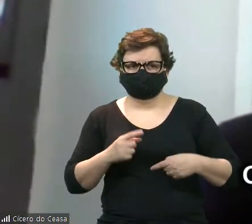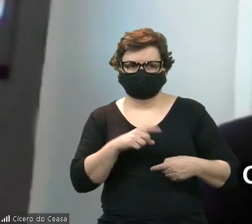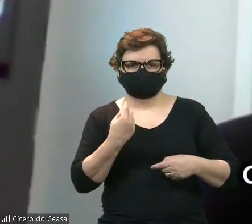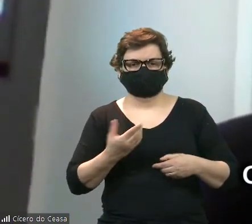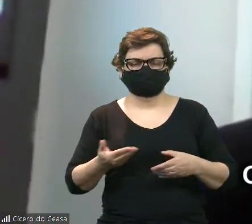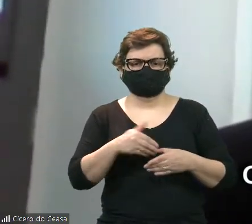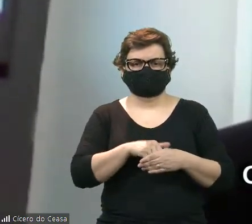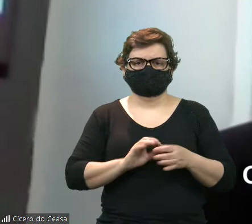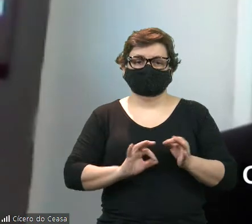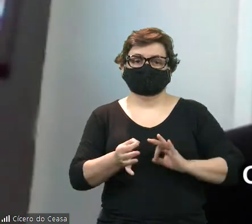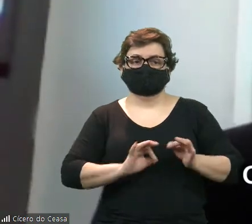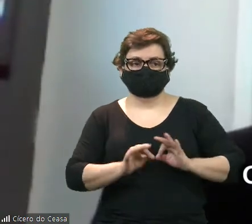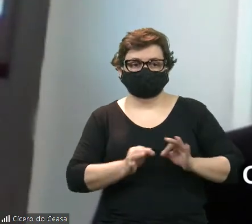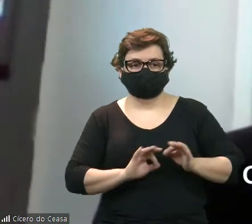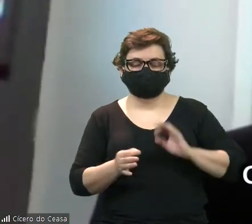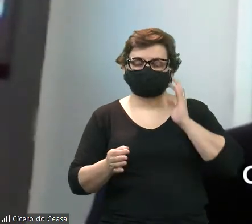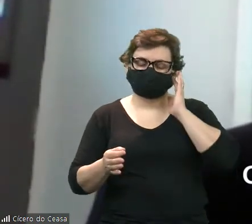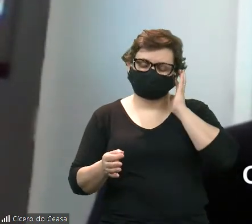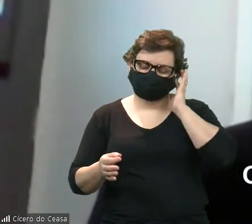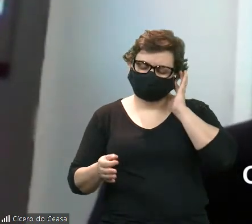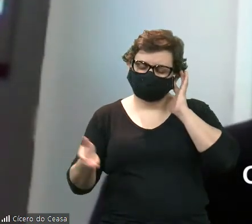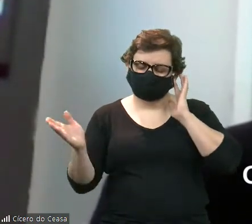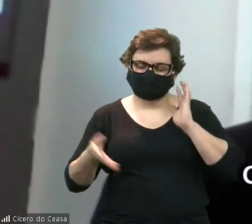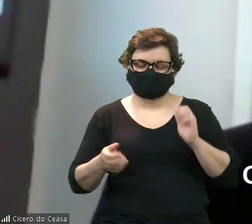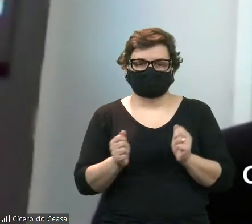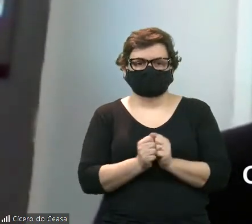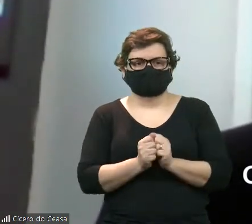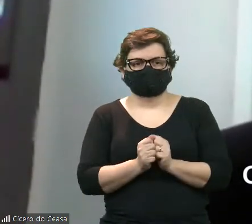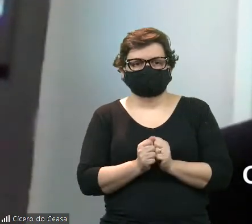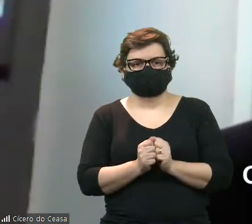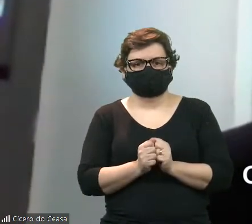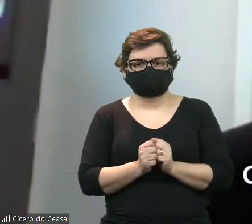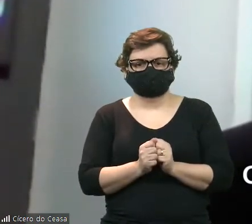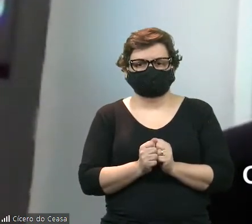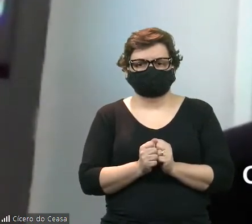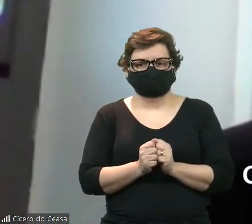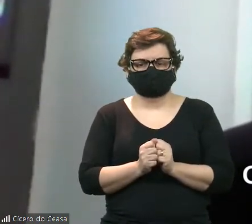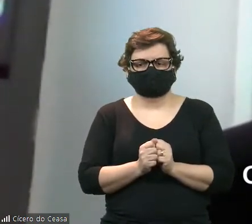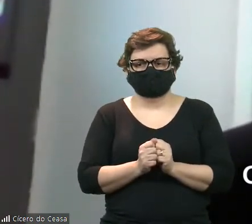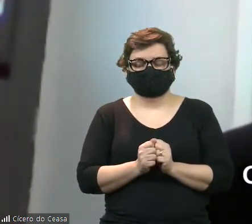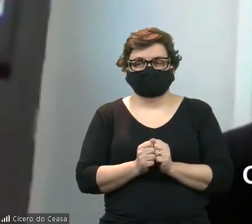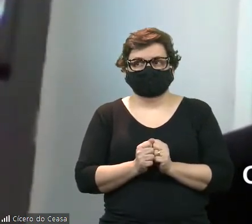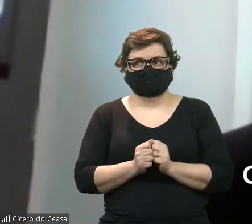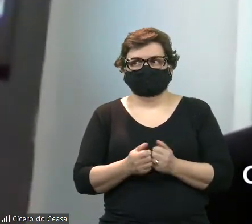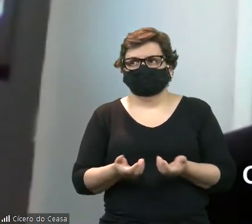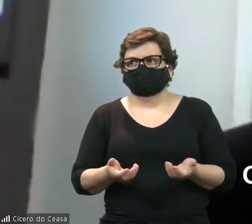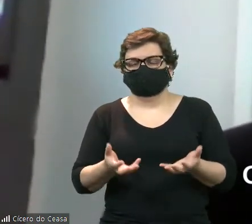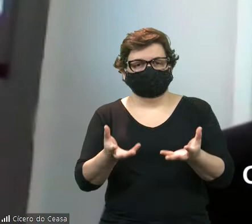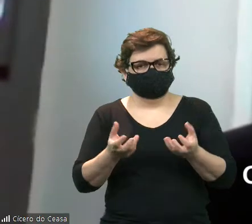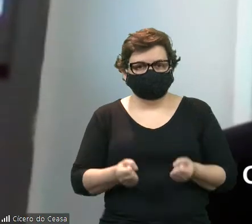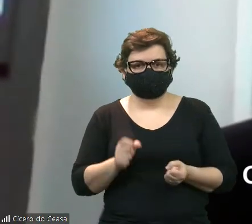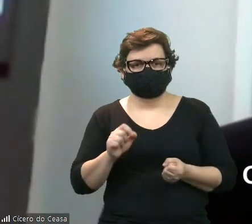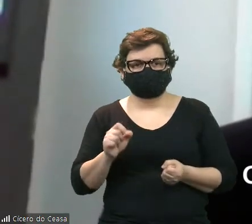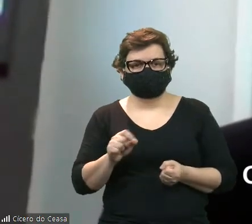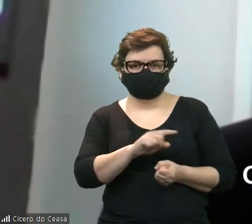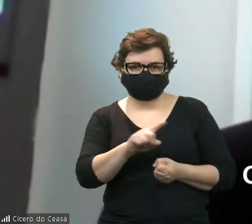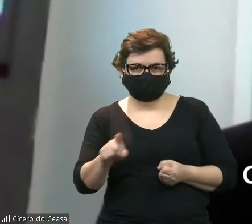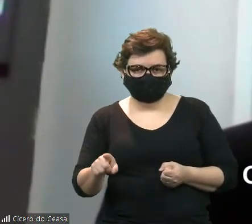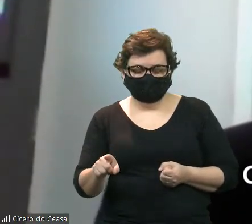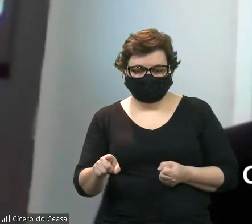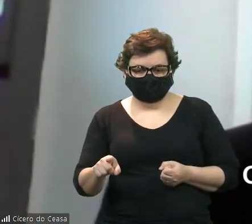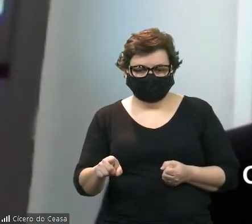votando um projeto já com a afirmação que esses cargos serão contemplados no plano de carreira. Então, eu não estou vendo